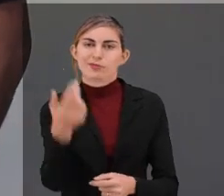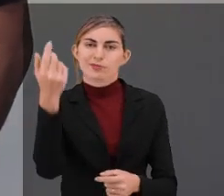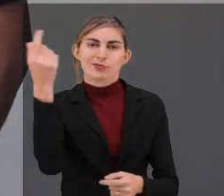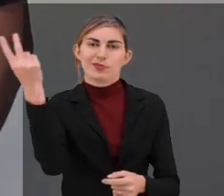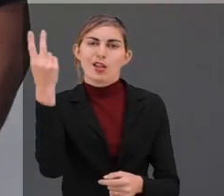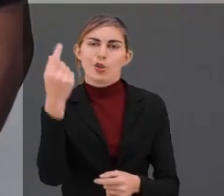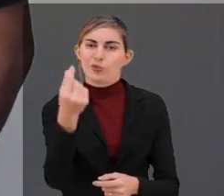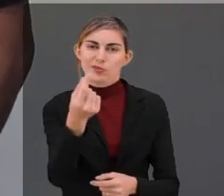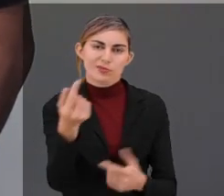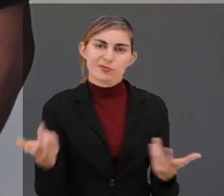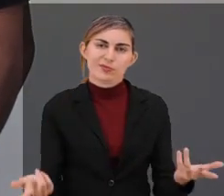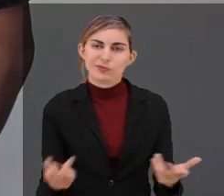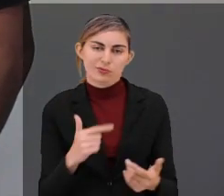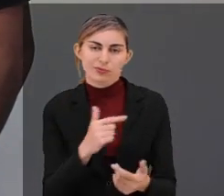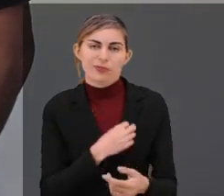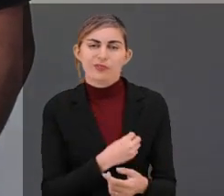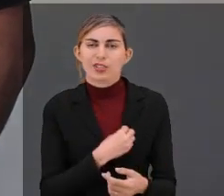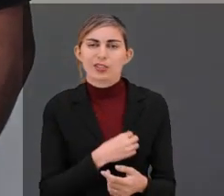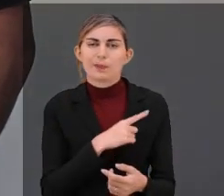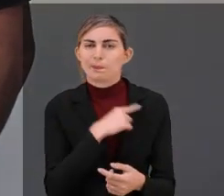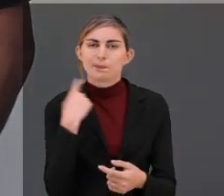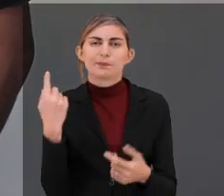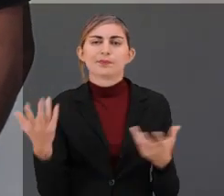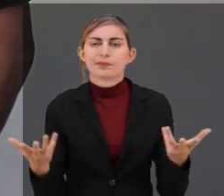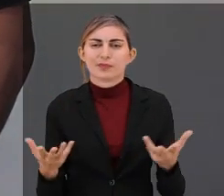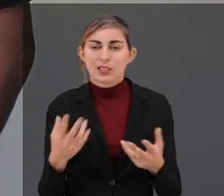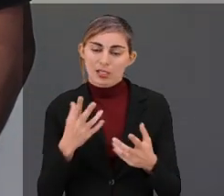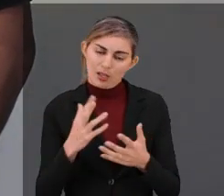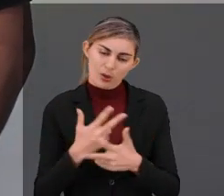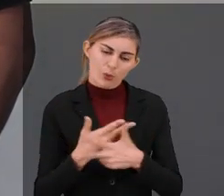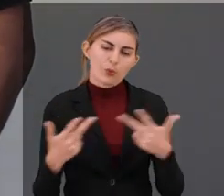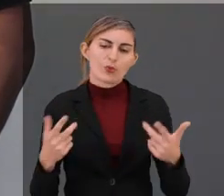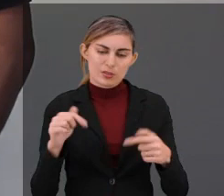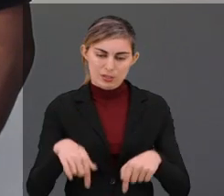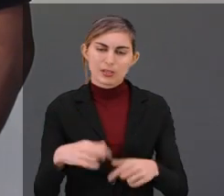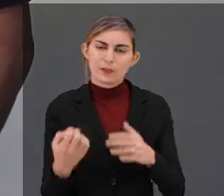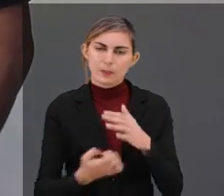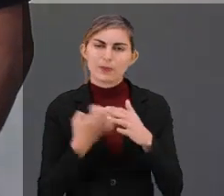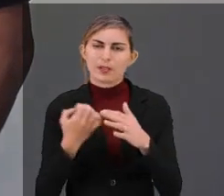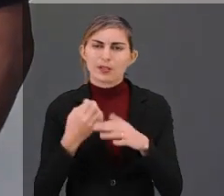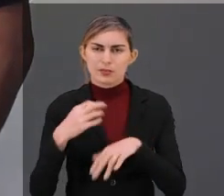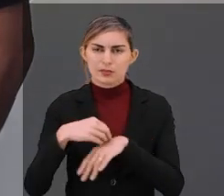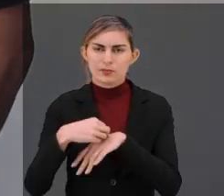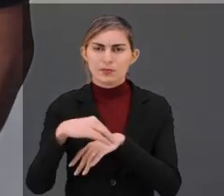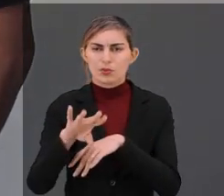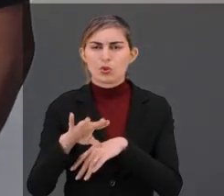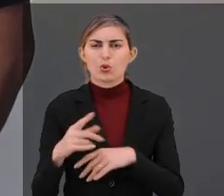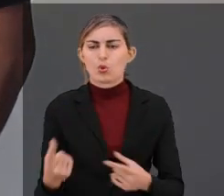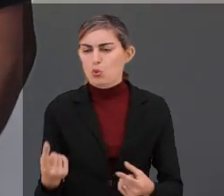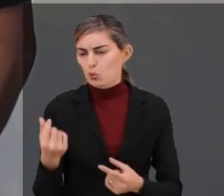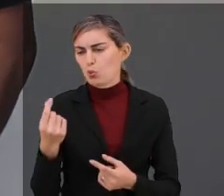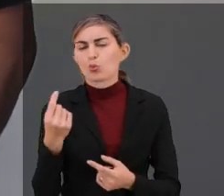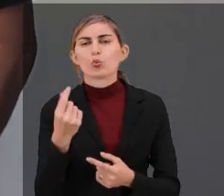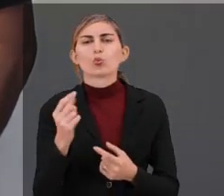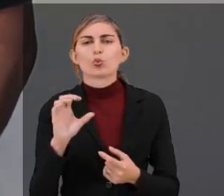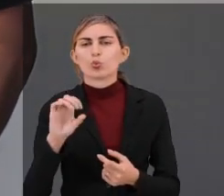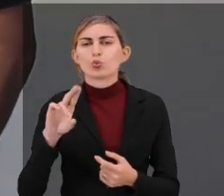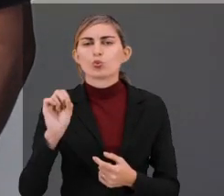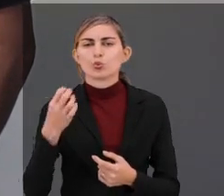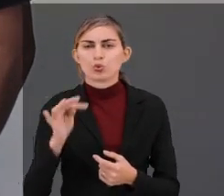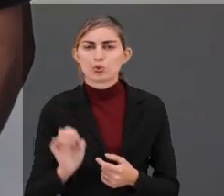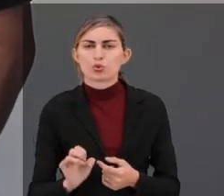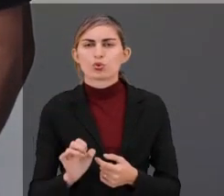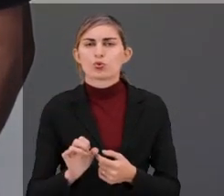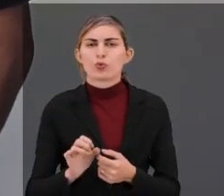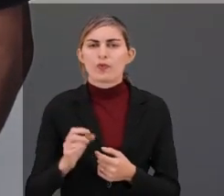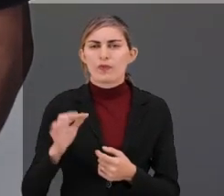E, dito isso, aí eu acho que as coisas que a gente tem implantado aqui na empresa têm trazido um custo, uma